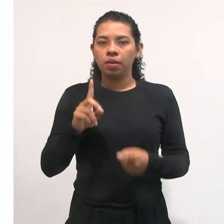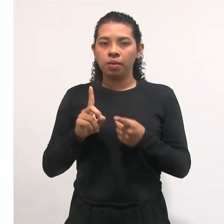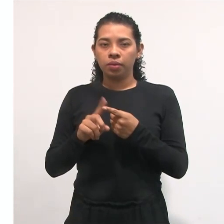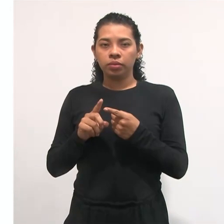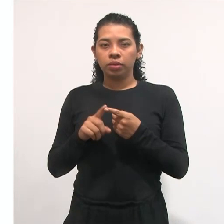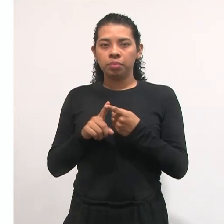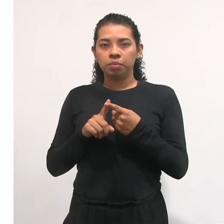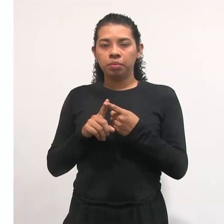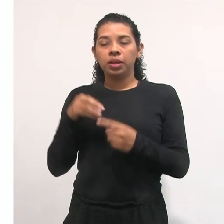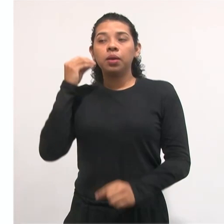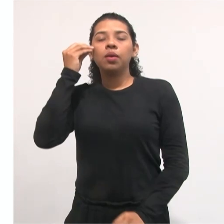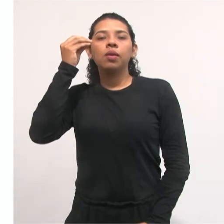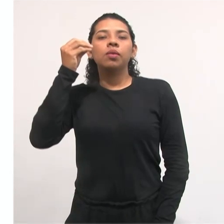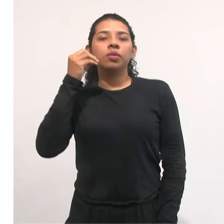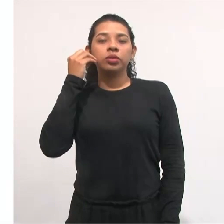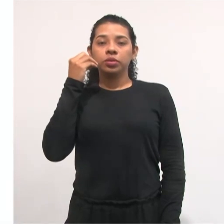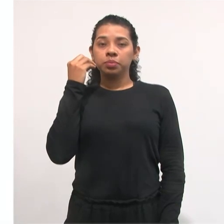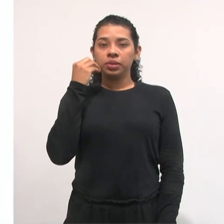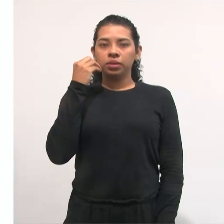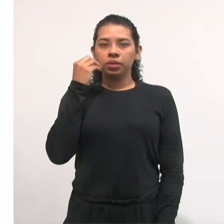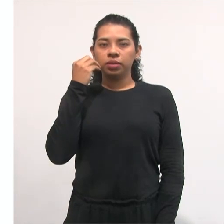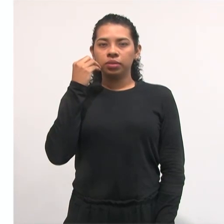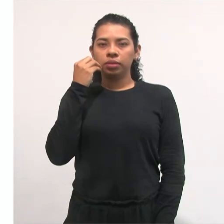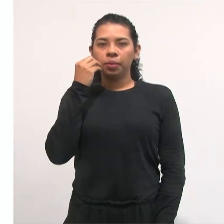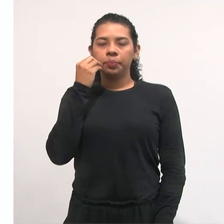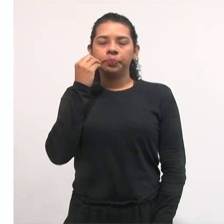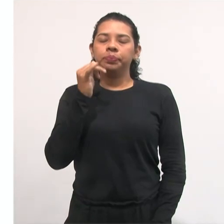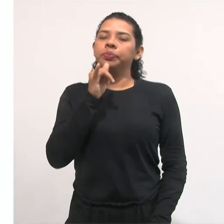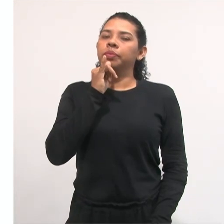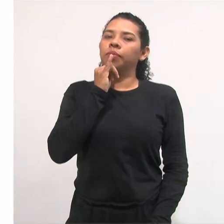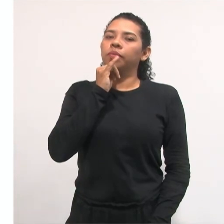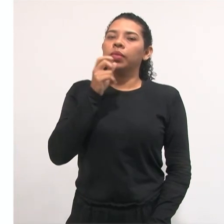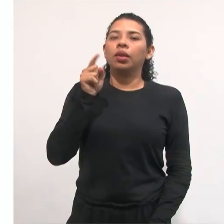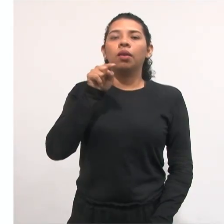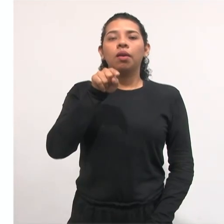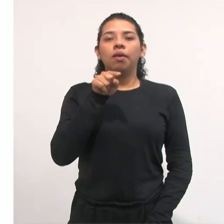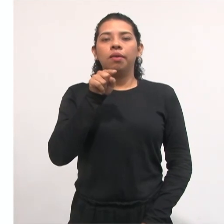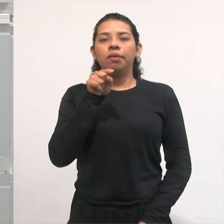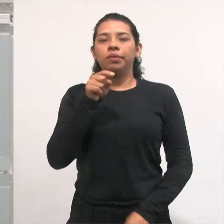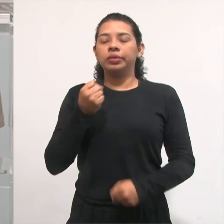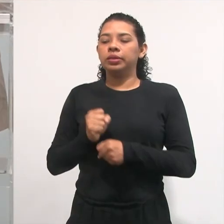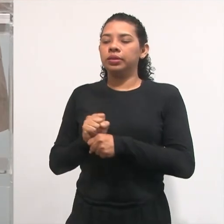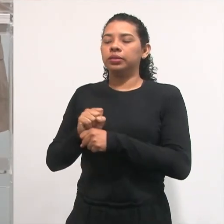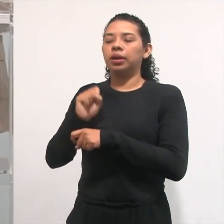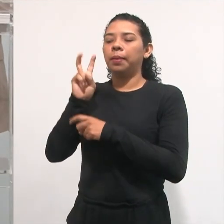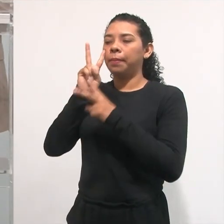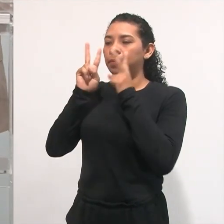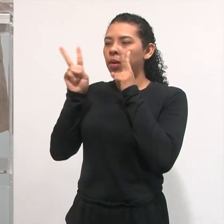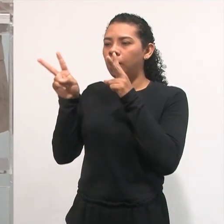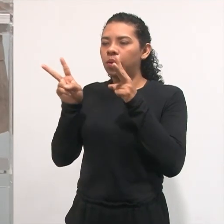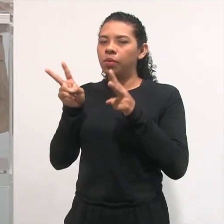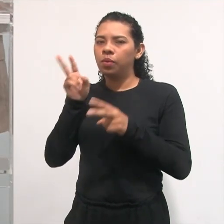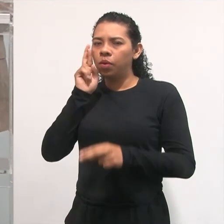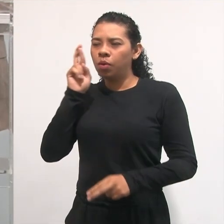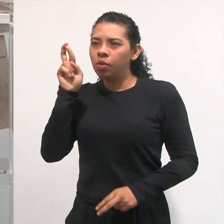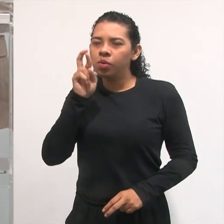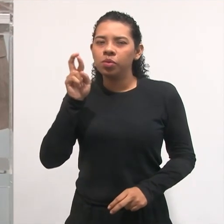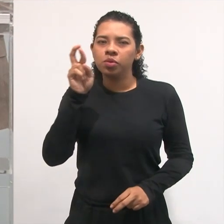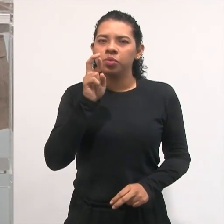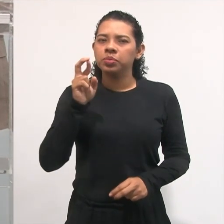Ela pode ser por observação, pode ser por experimento. Então, por exemplo, por observação, né? Você está naquele posto de saúde fazendo a